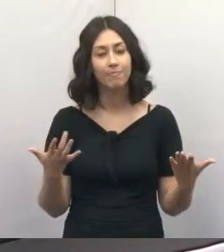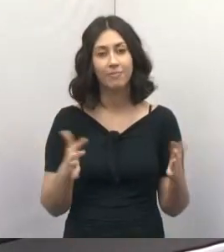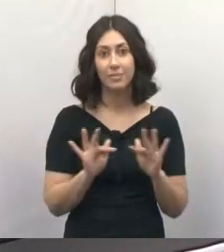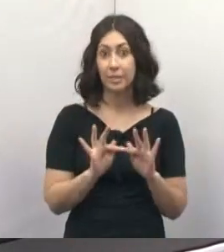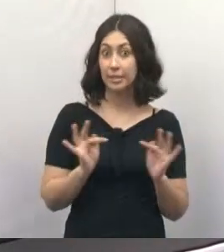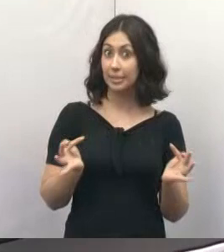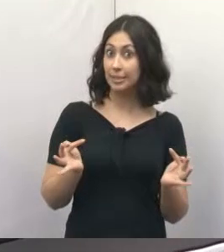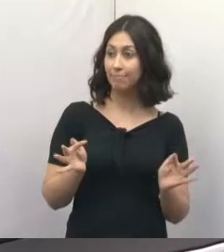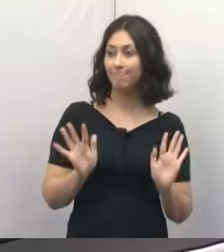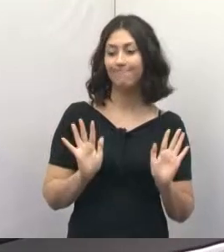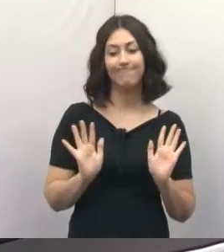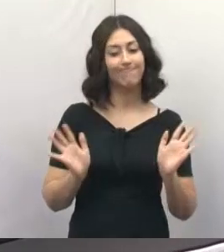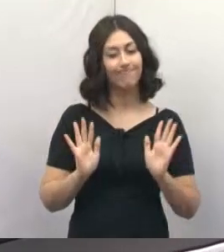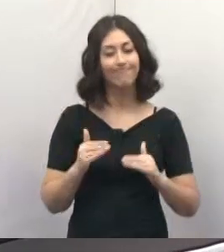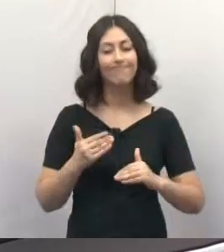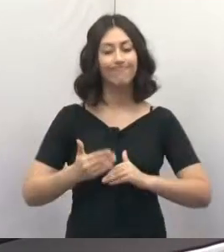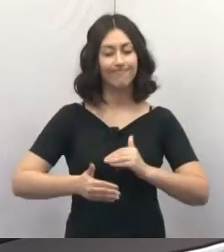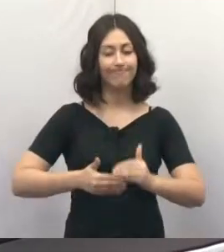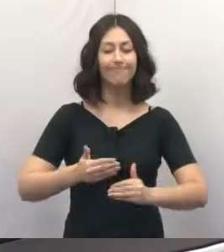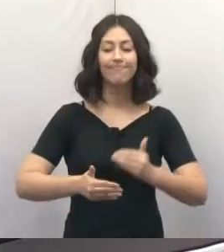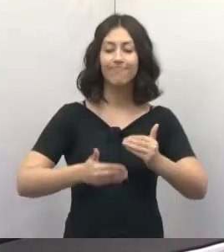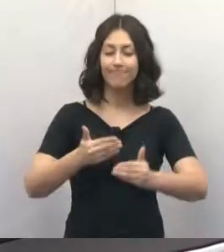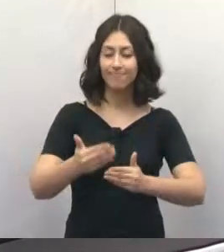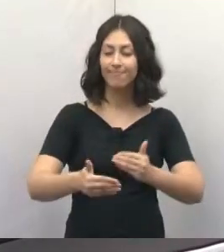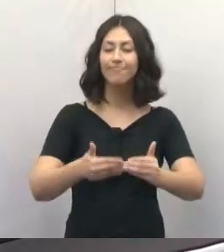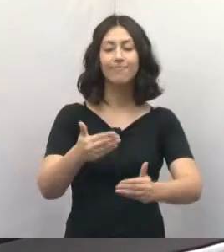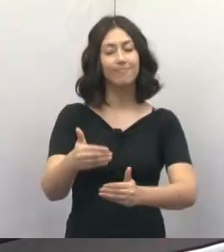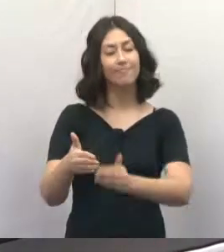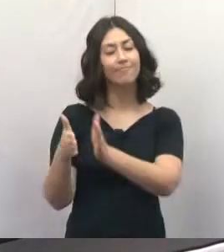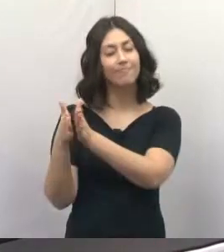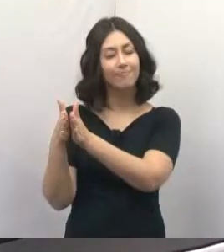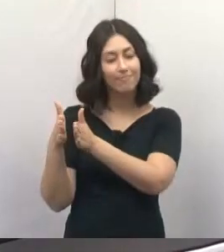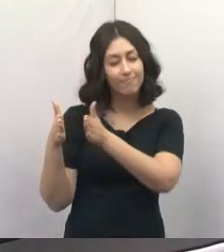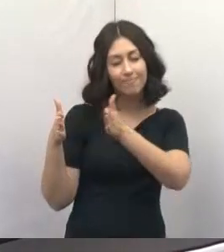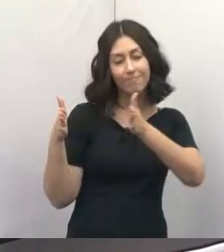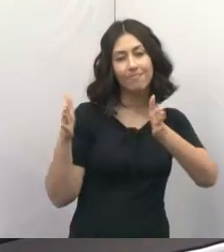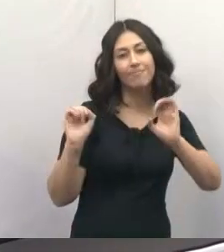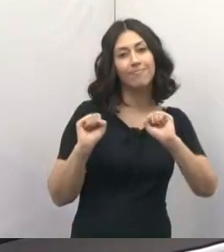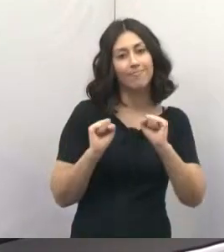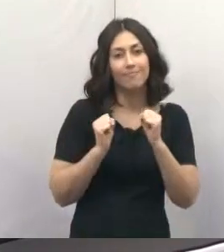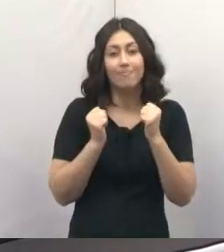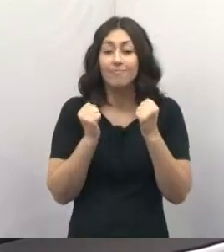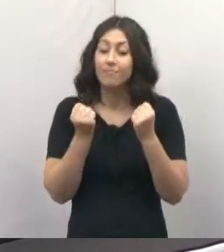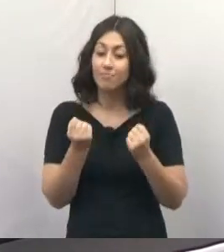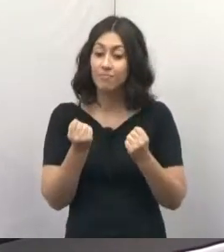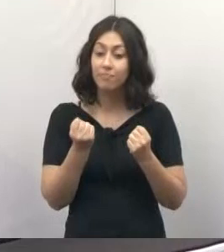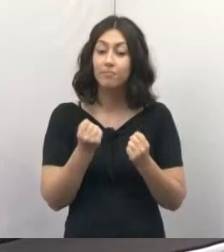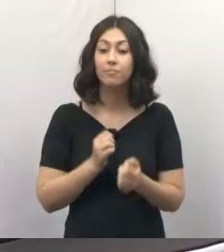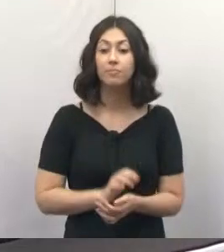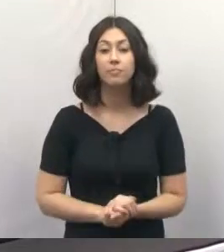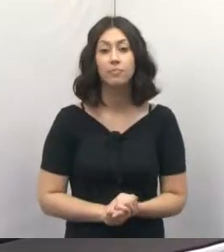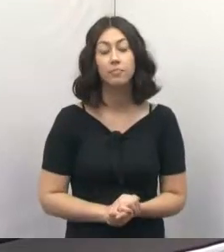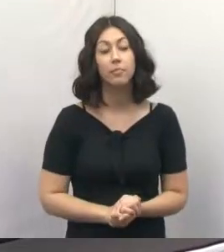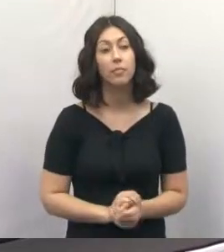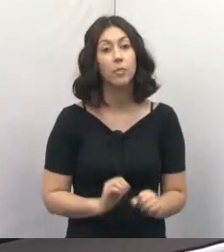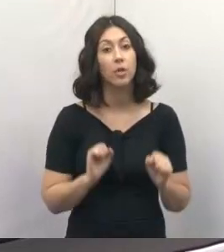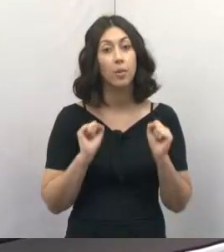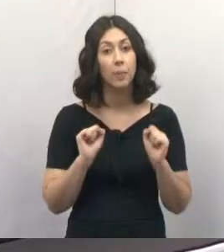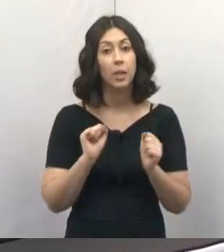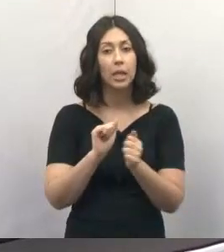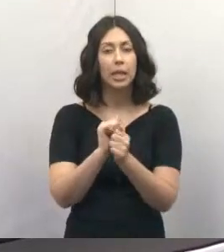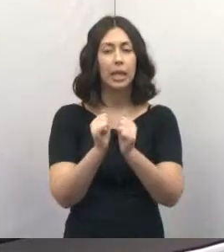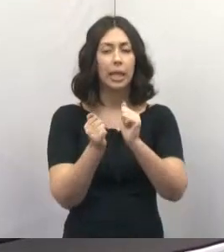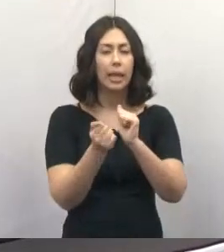simples, é um processo que leva um esforço gigante da administração para poder